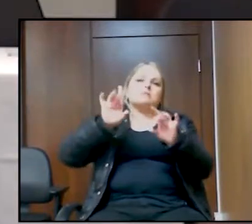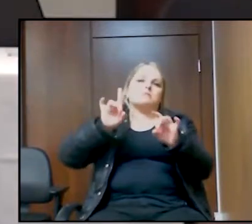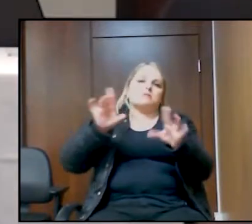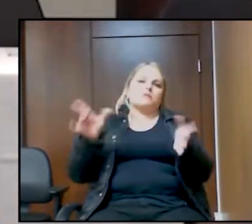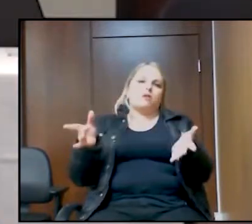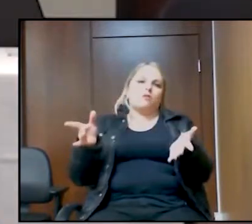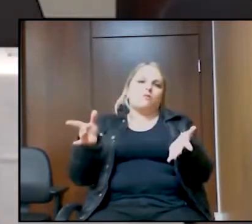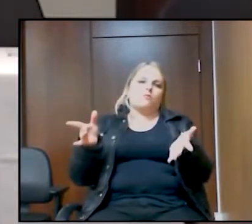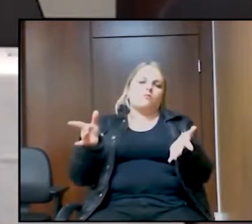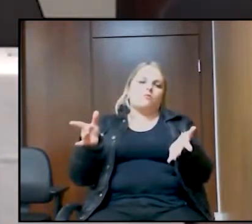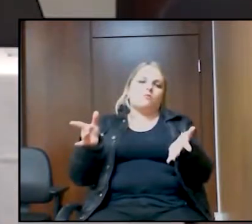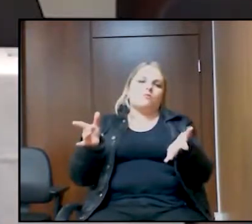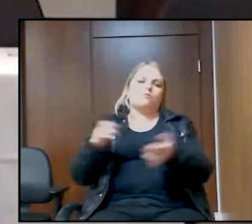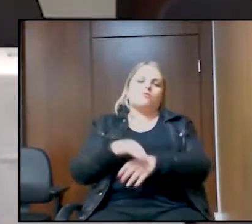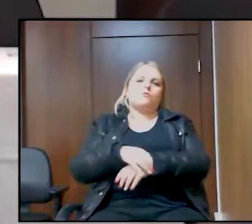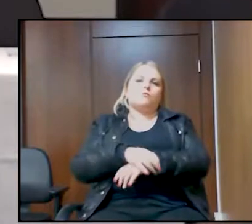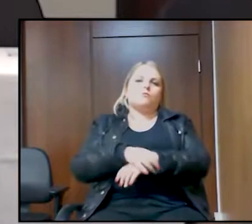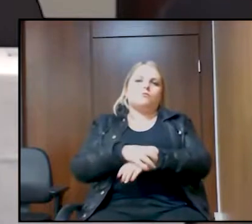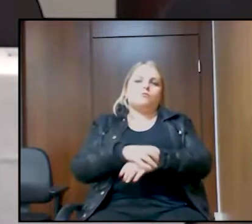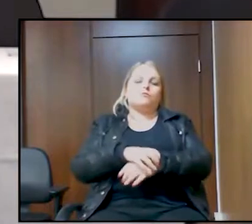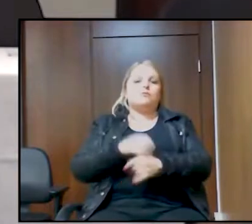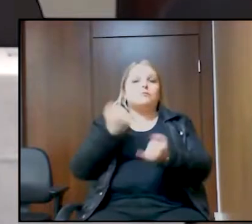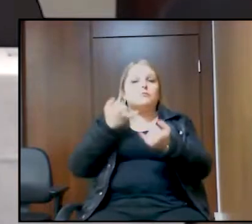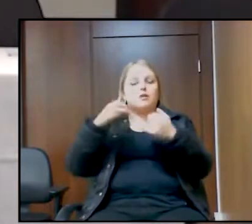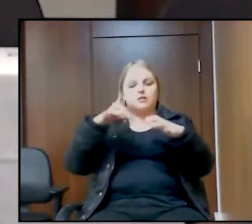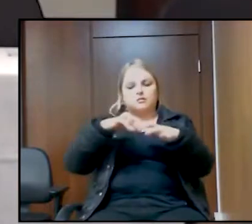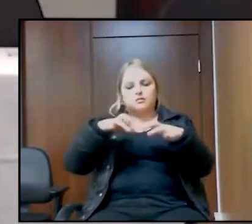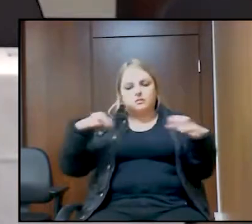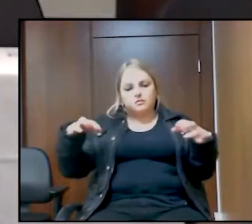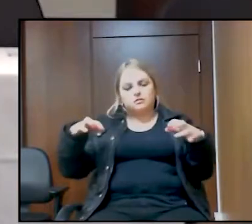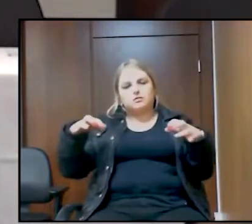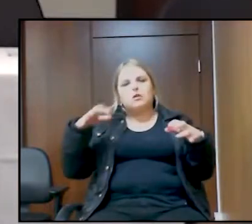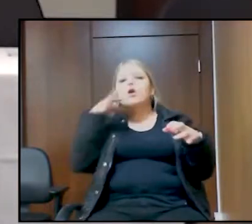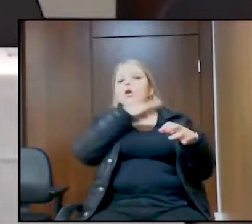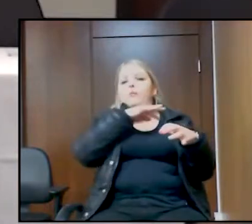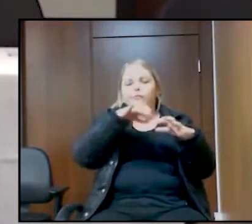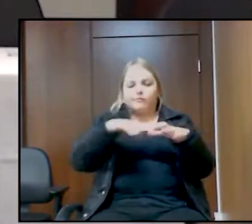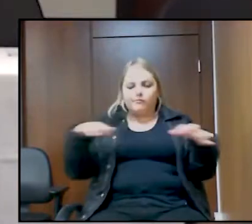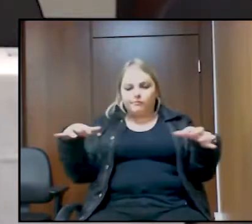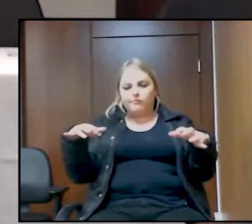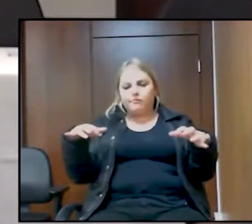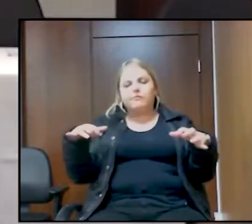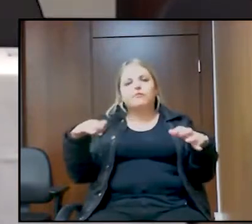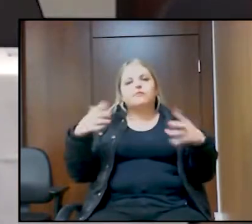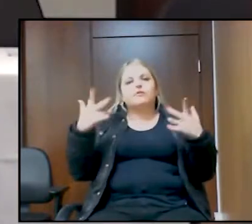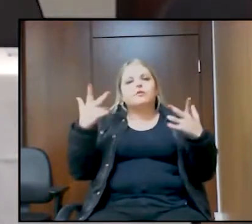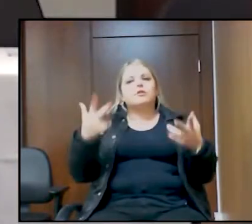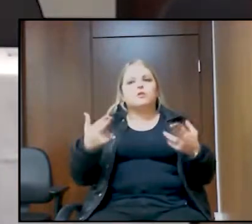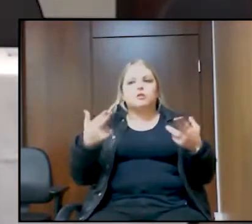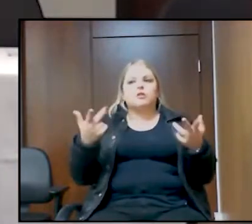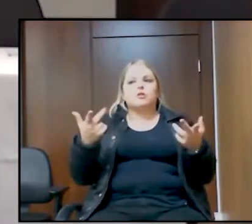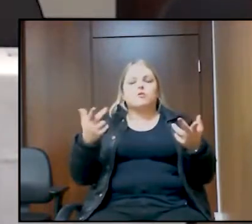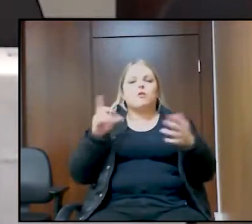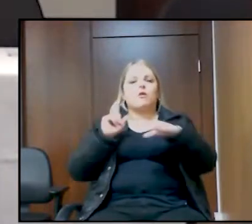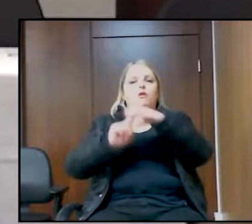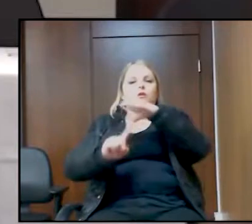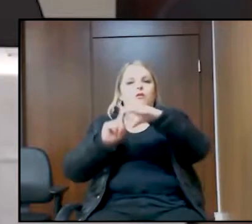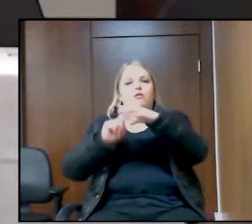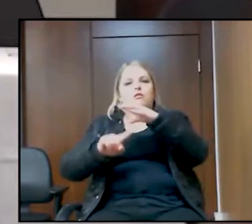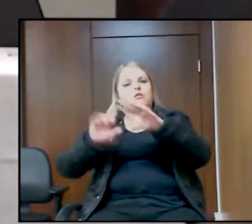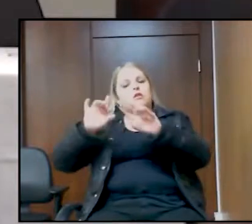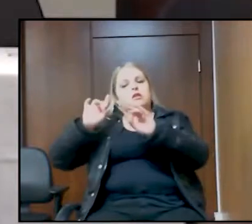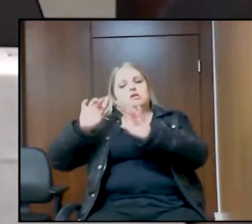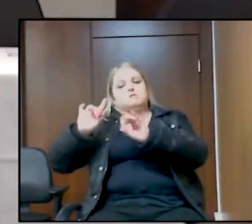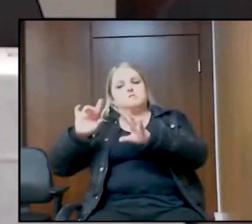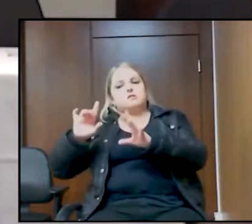especiais. Isso nos aparta, obviamente nos aparta. É como o cliente especial do banco tal. É um